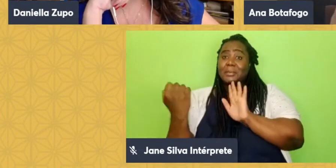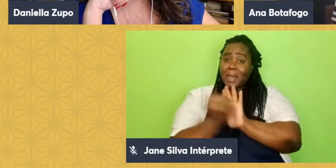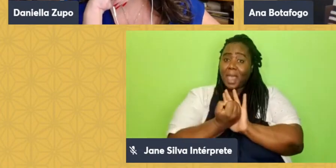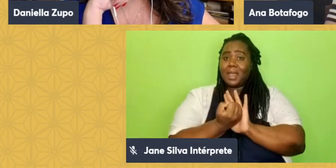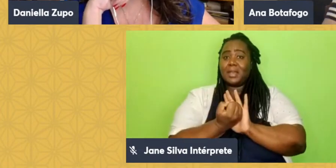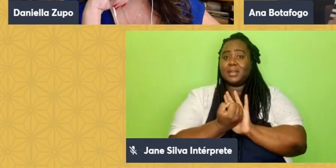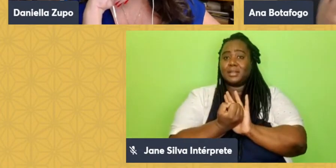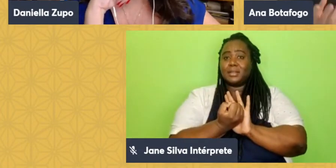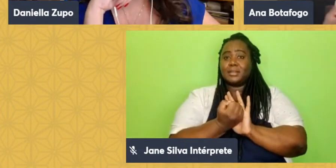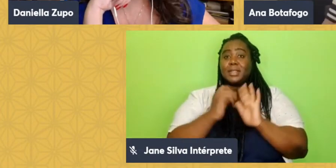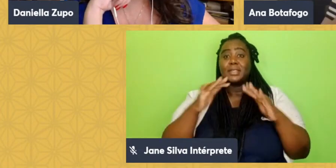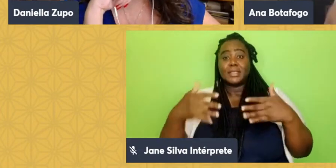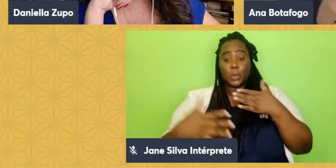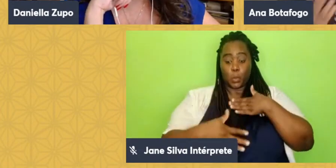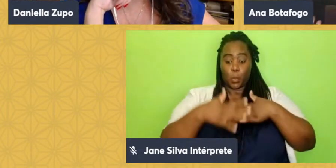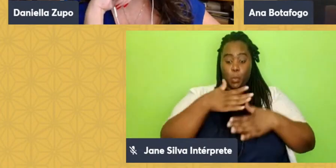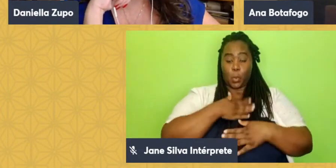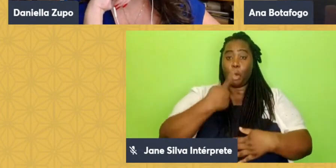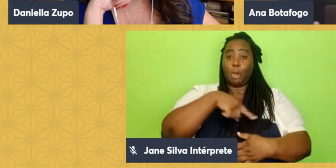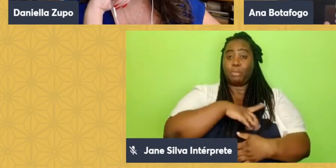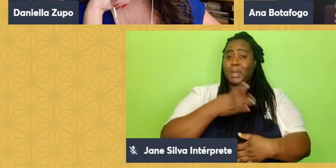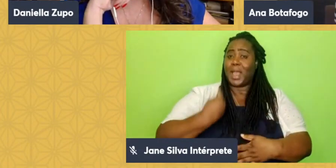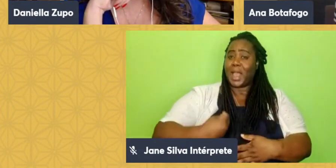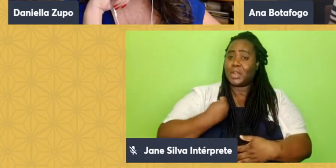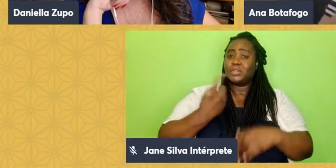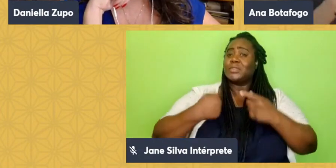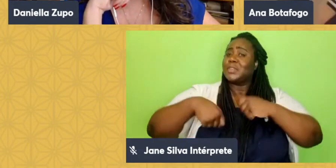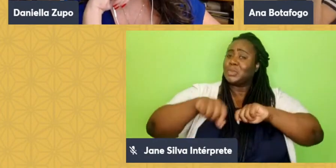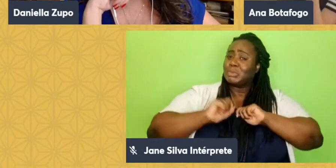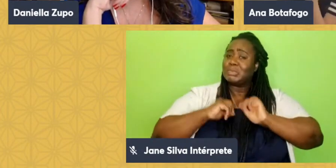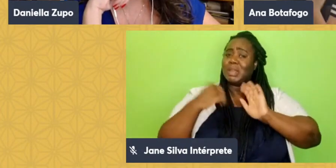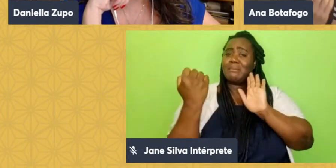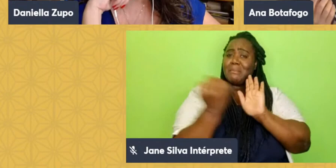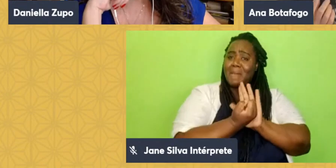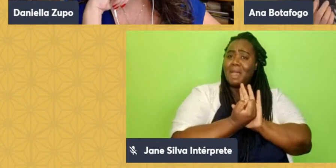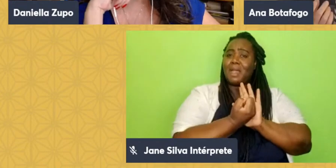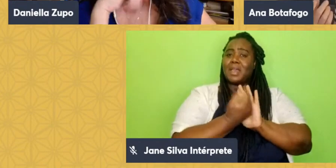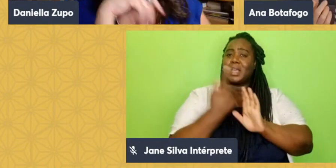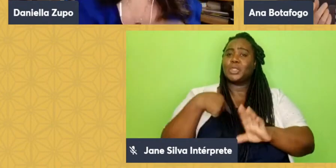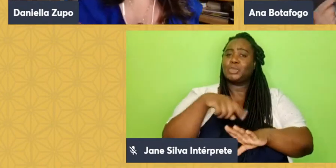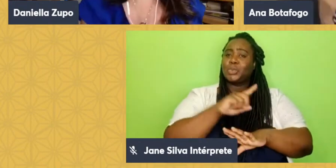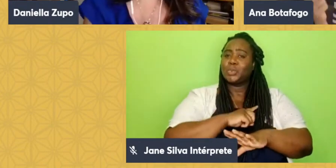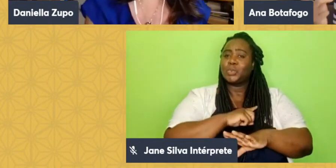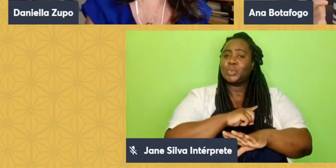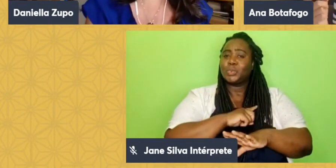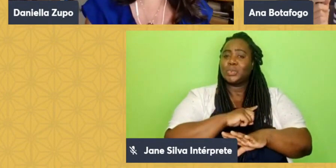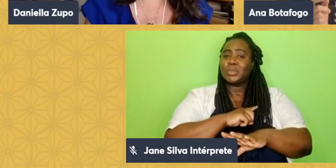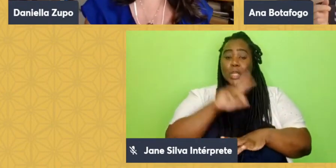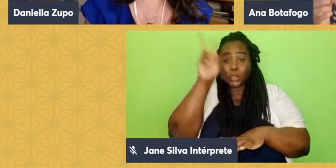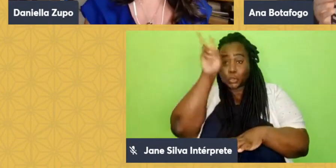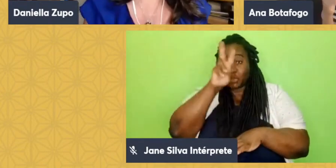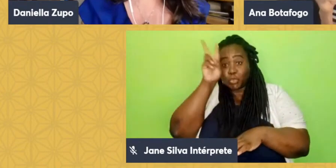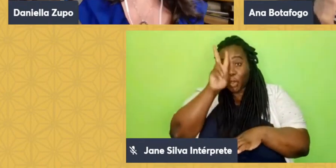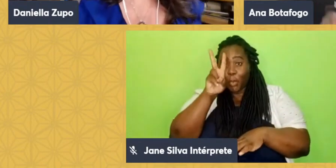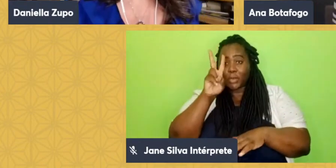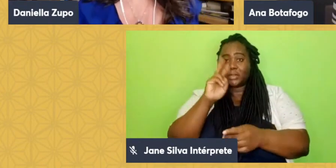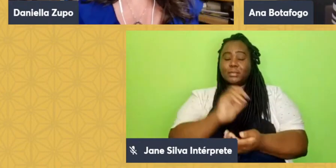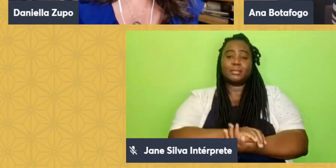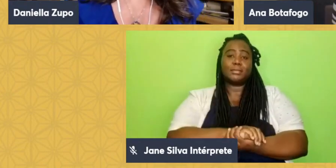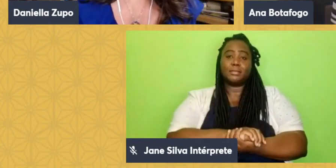então o corpo a nossa vida nos trás muitas marcas nos traz histórias né